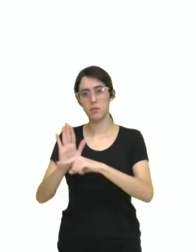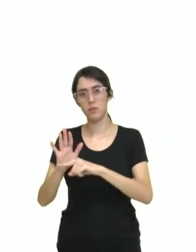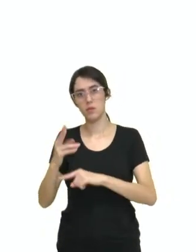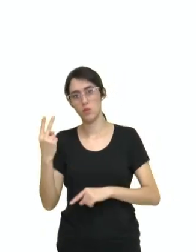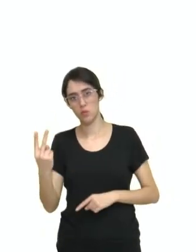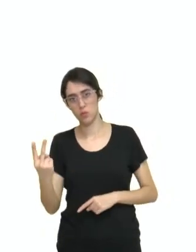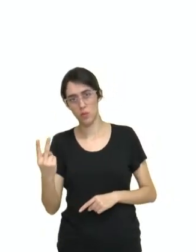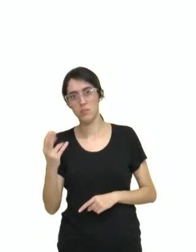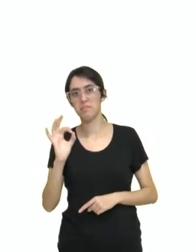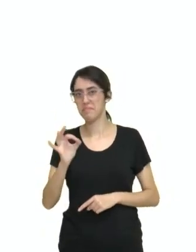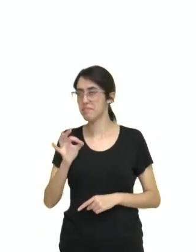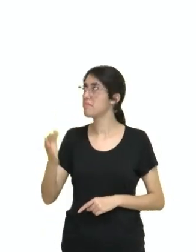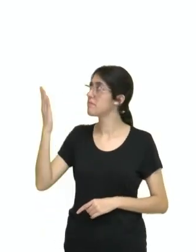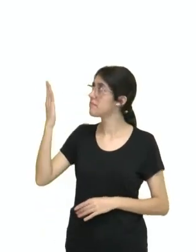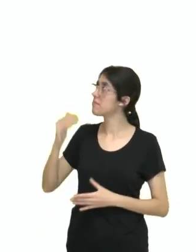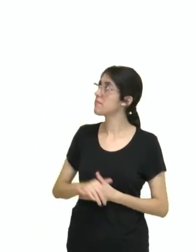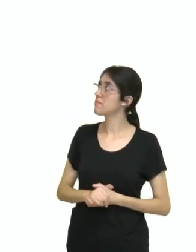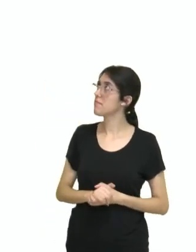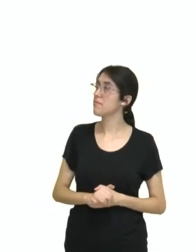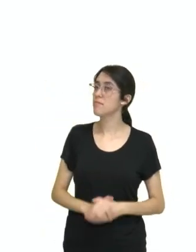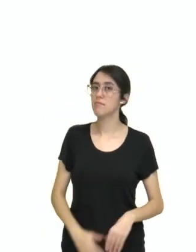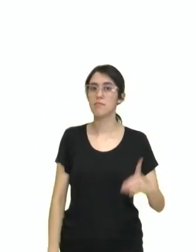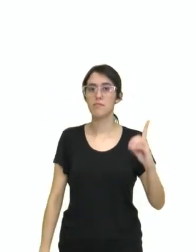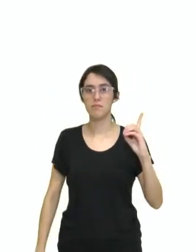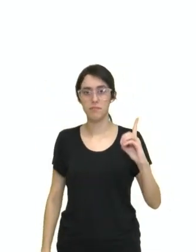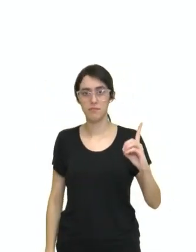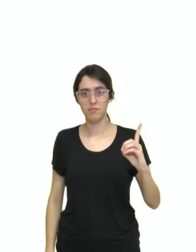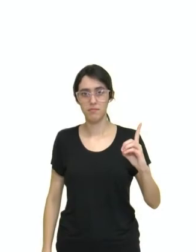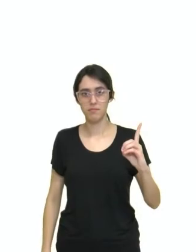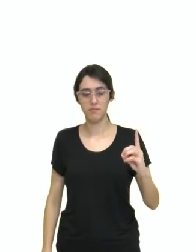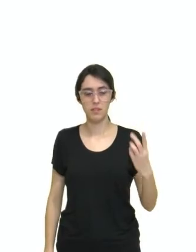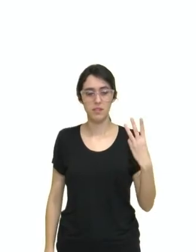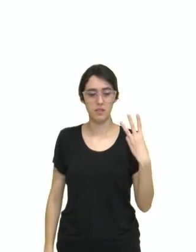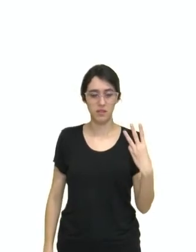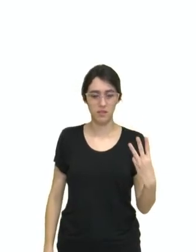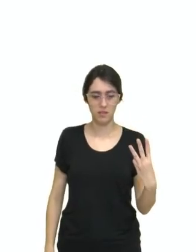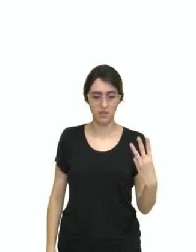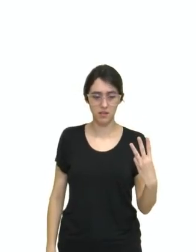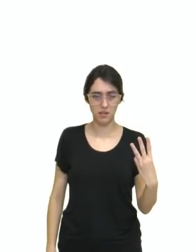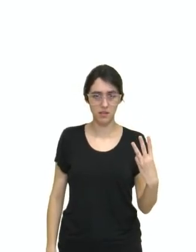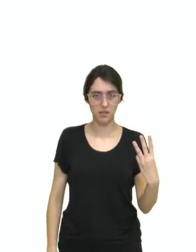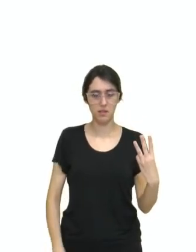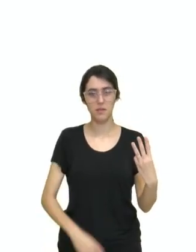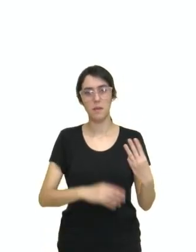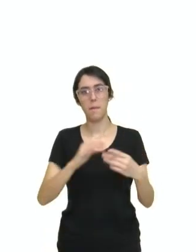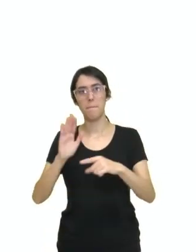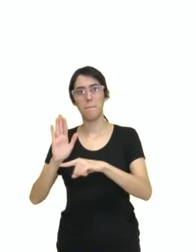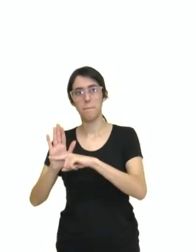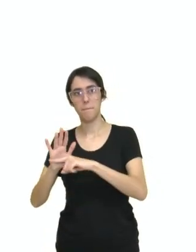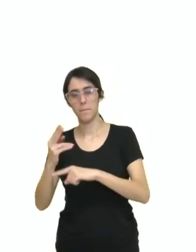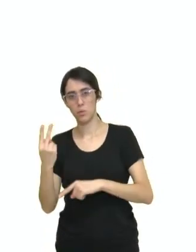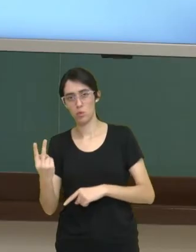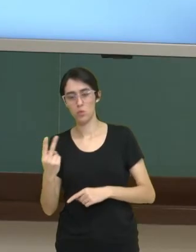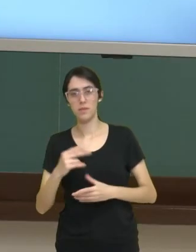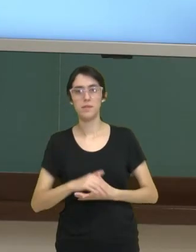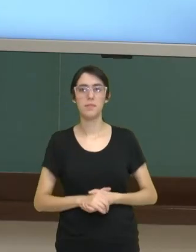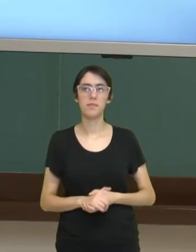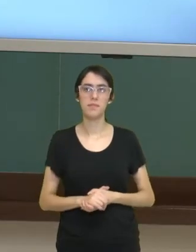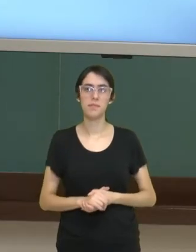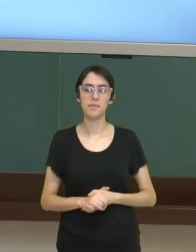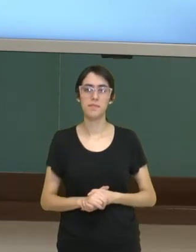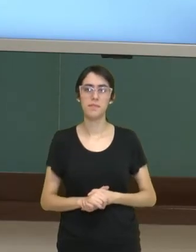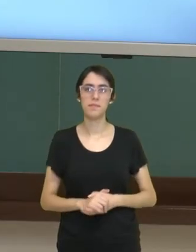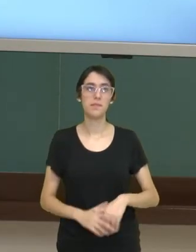2, tá ali. E o ponto D, 3 da abscissa e menos 2 da ordenada.